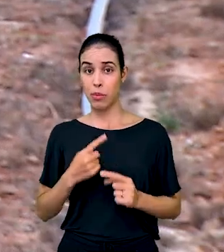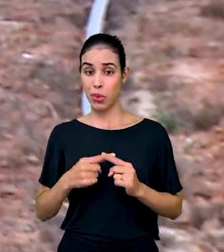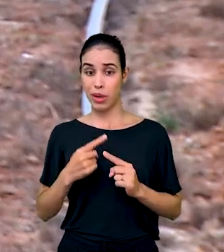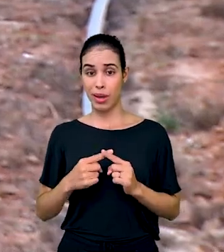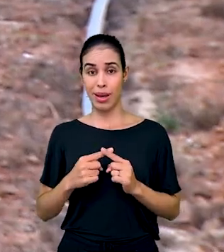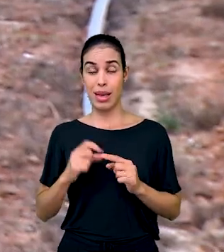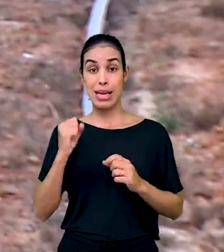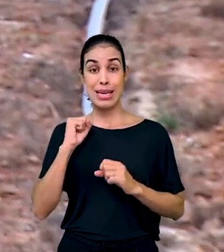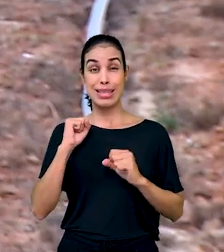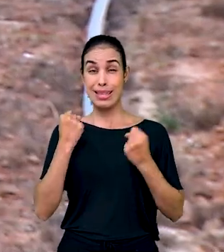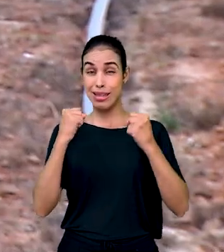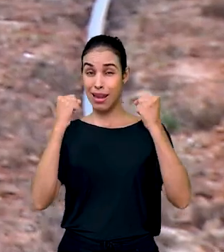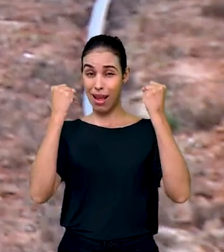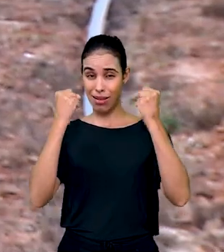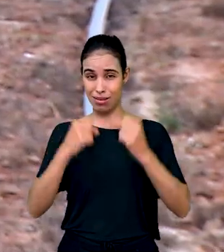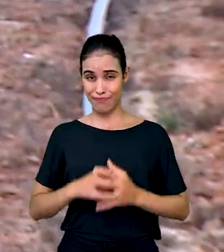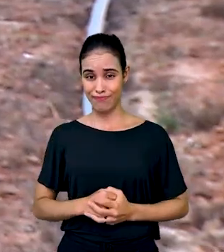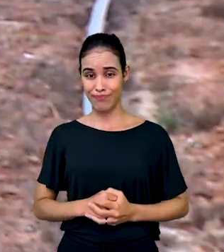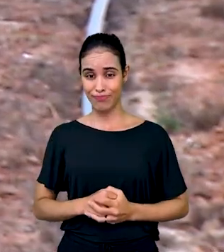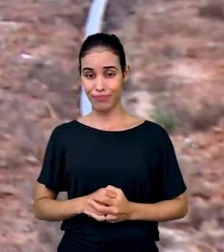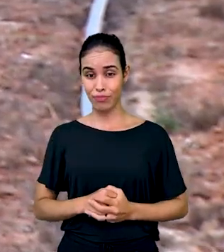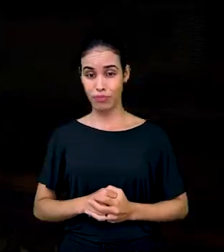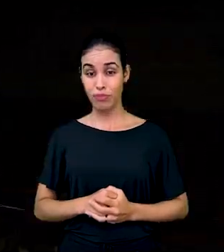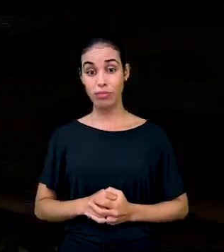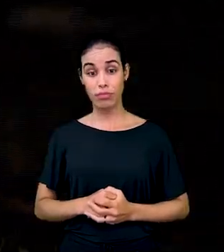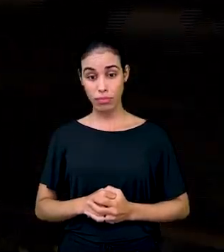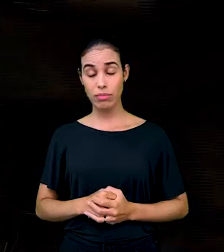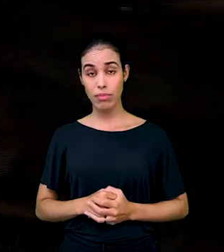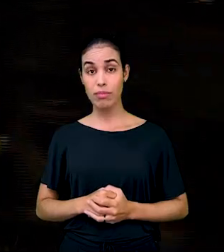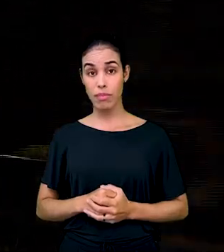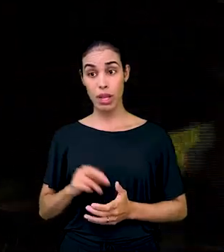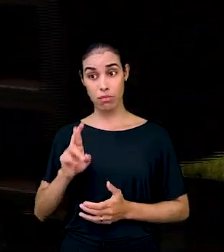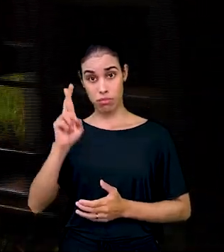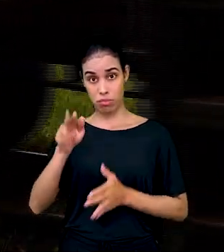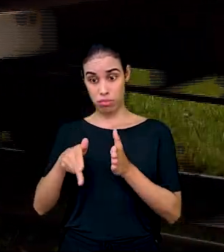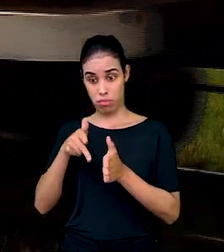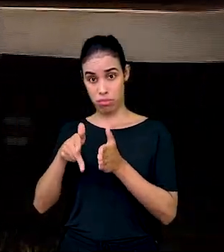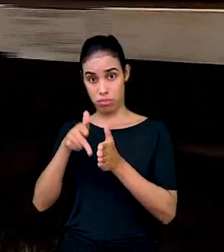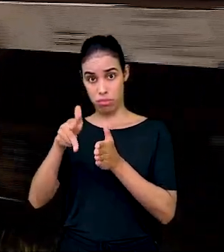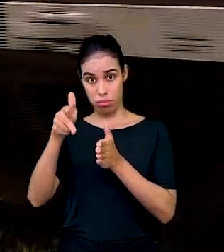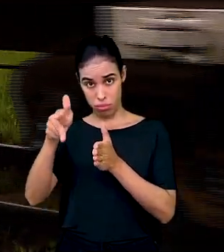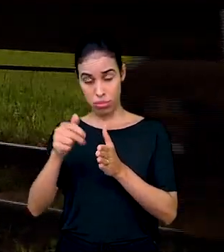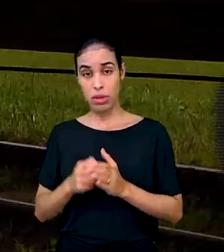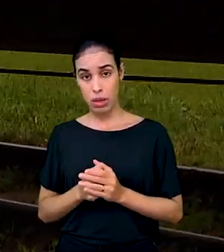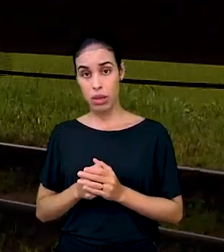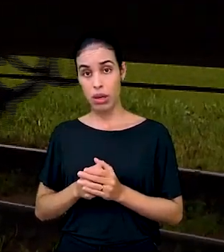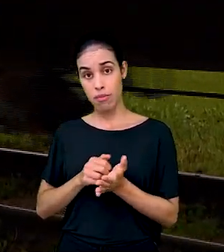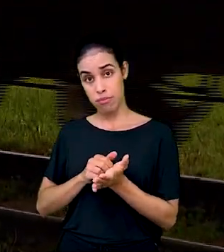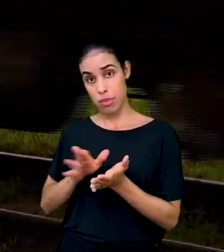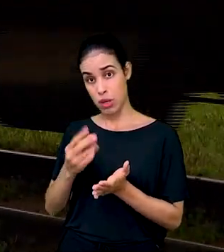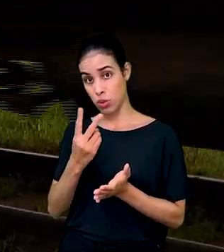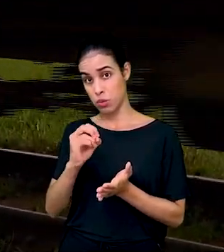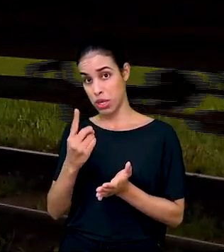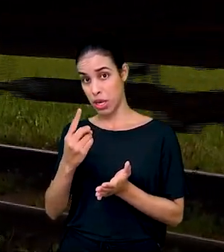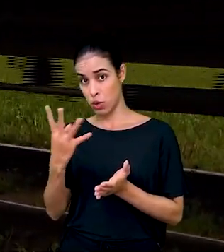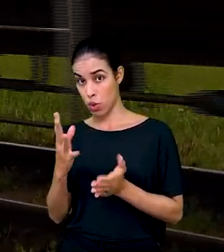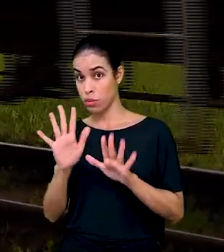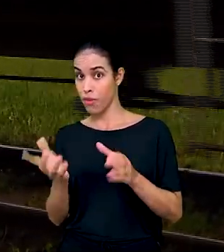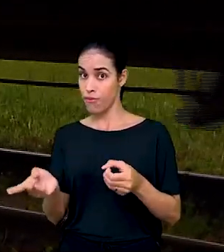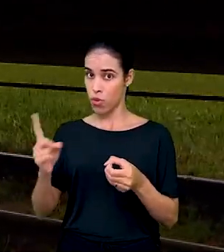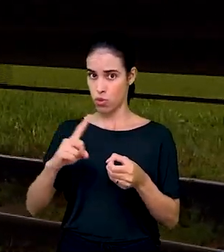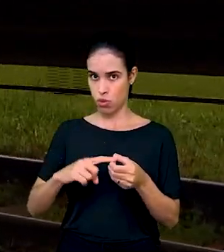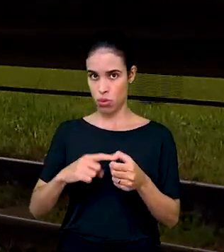devido a um quadro de estresse pós-traumático. O maquinista foi dispensado em 2014, mas